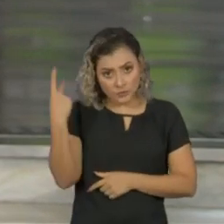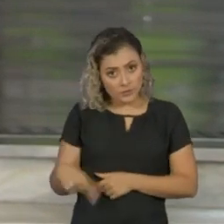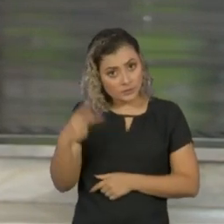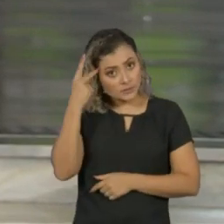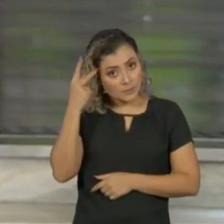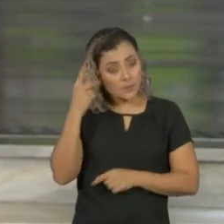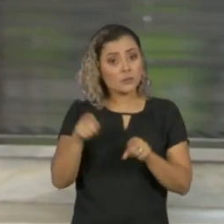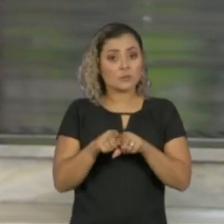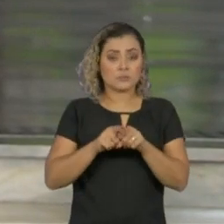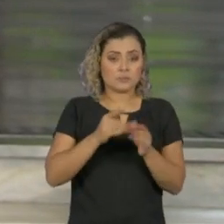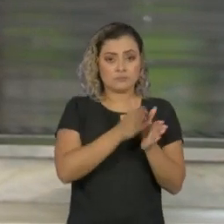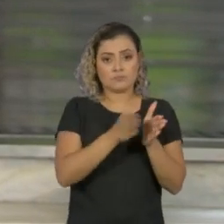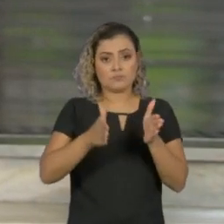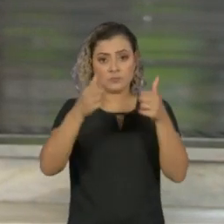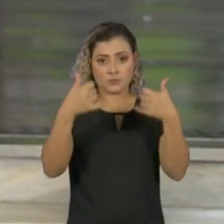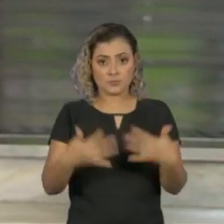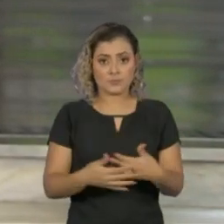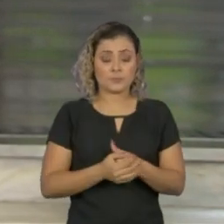Paulo, logo na sequência.